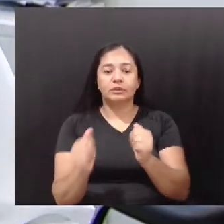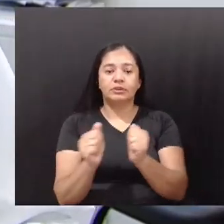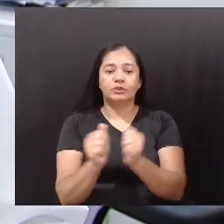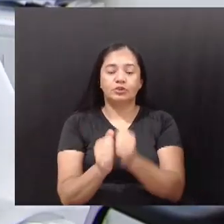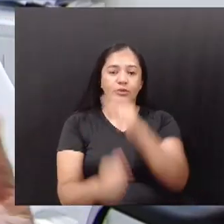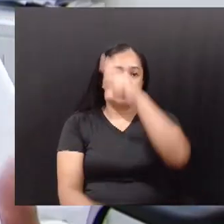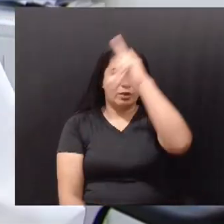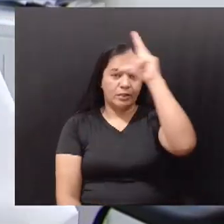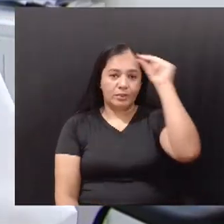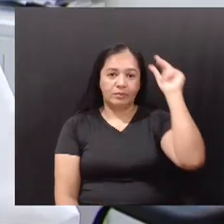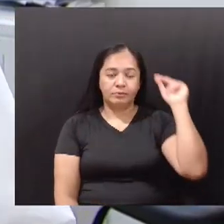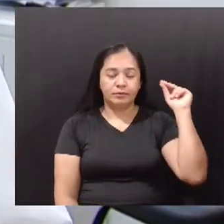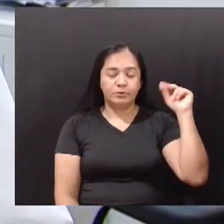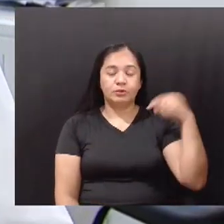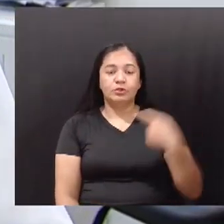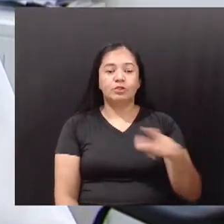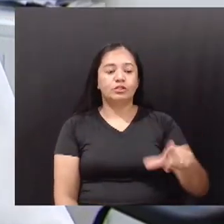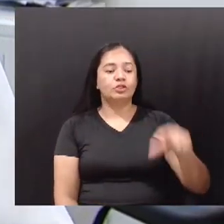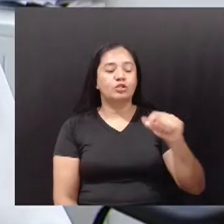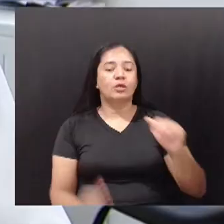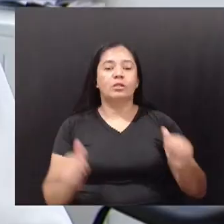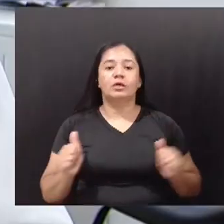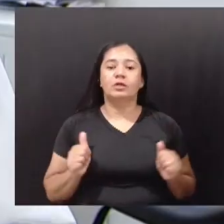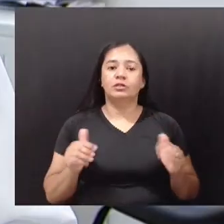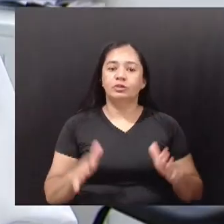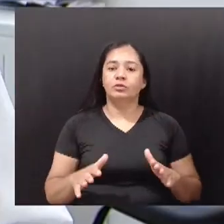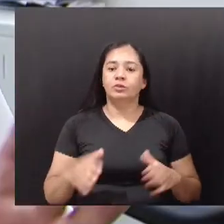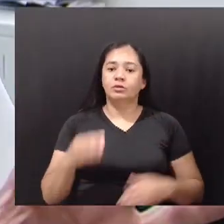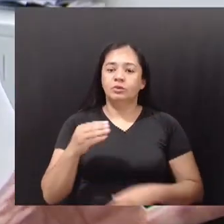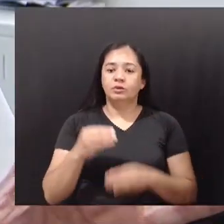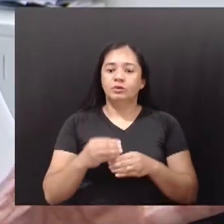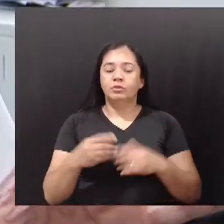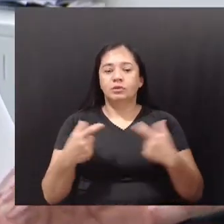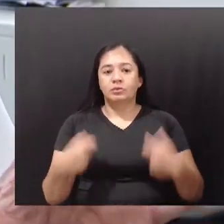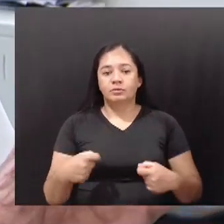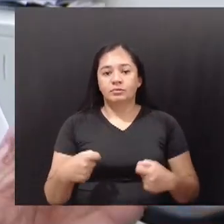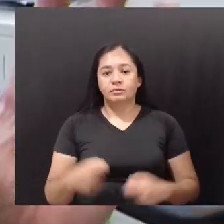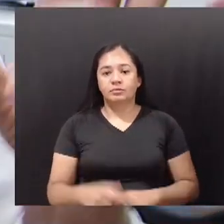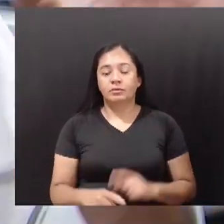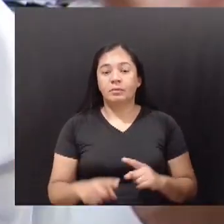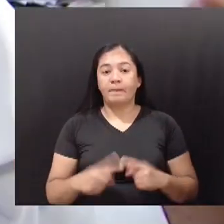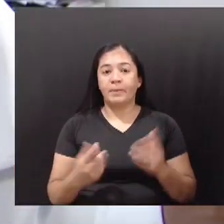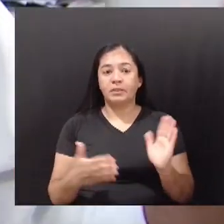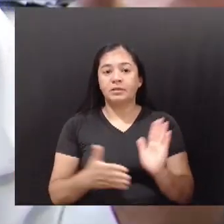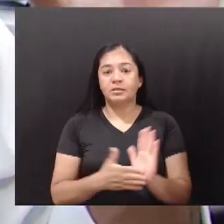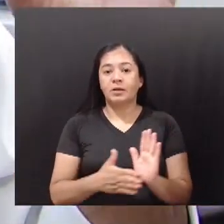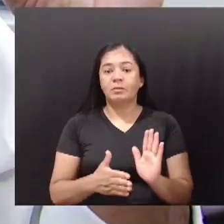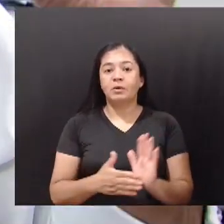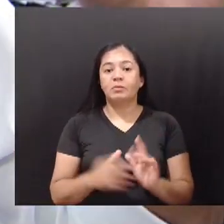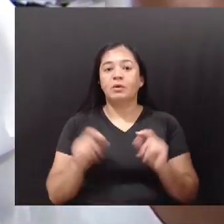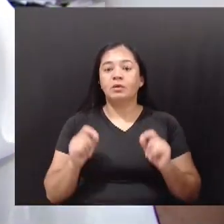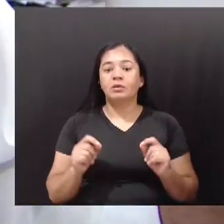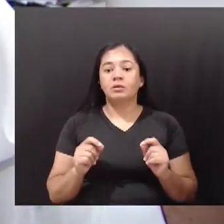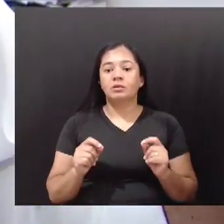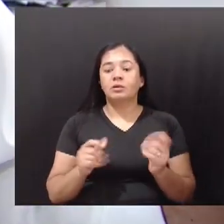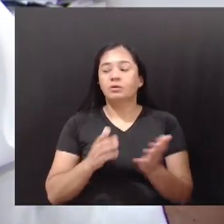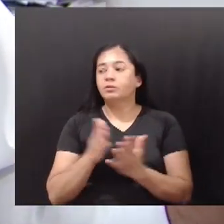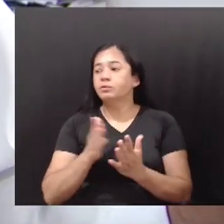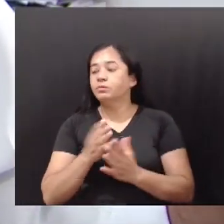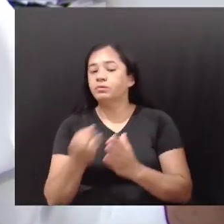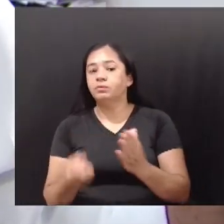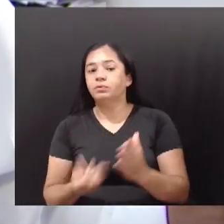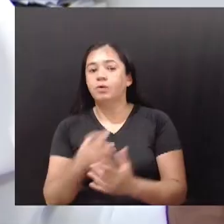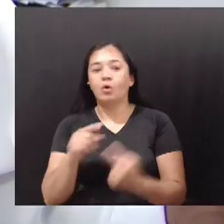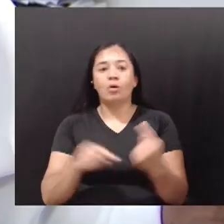gente definir as ações que devam ser implementadas. Na verdade, a proposta do projeto de lei é criar as diretrizes, definir os objetivos